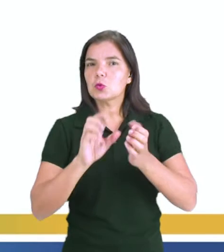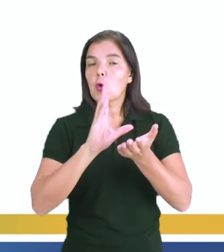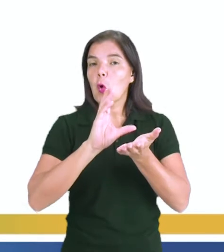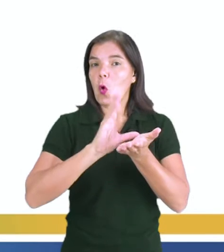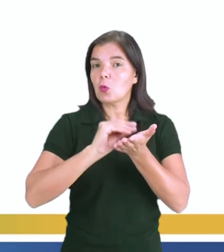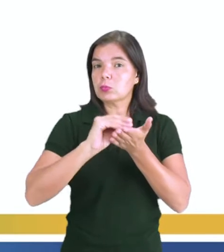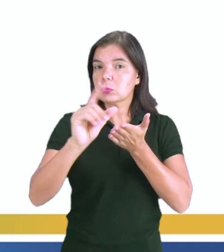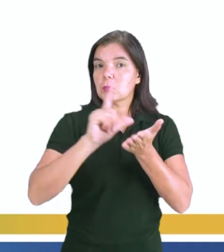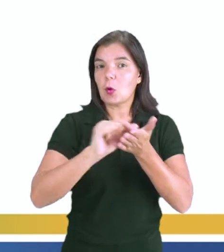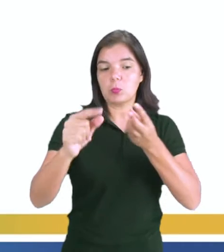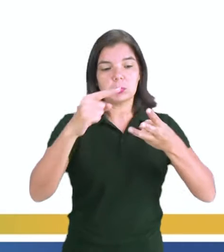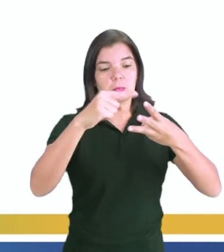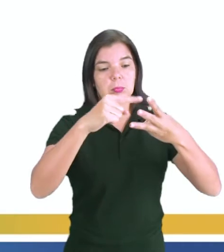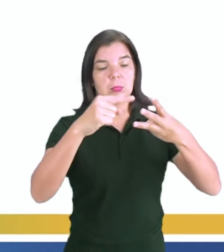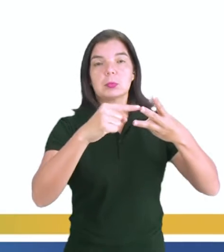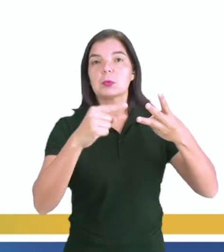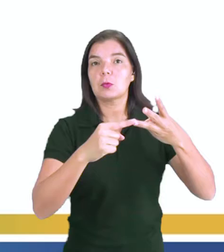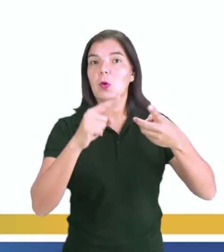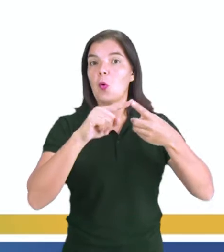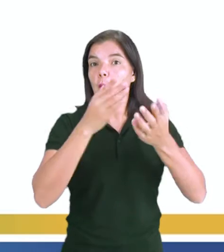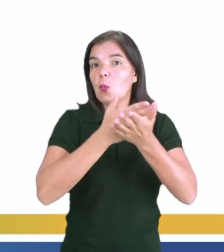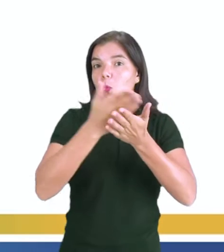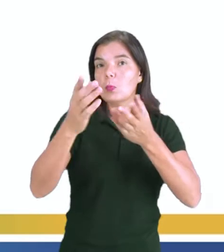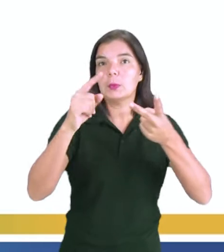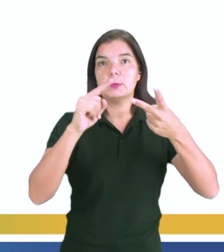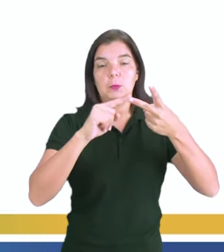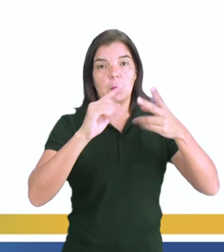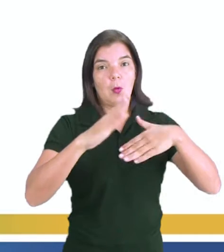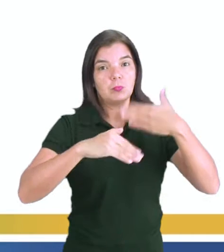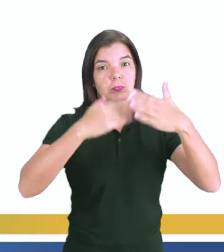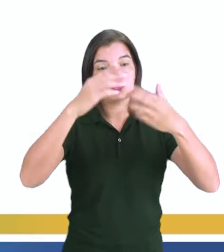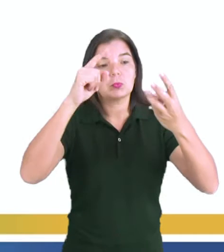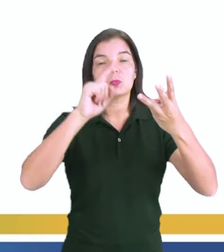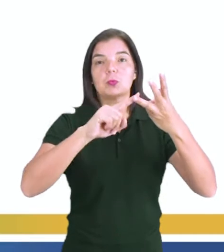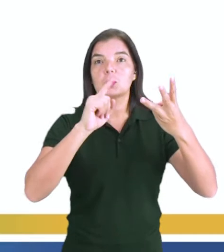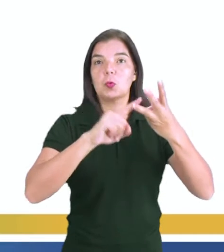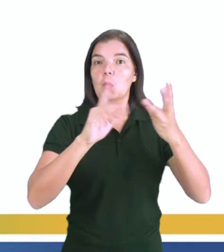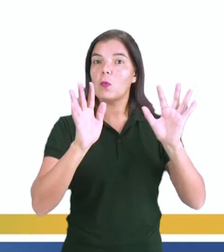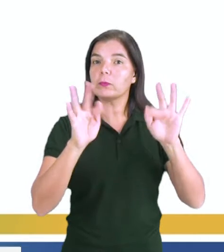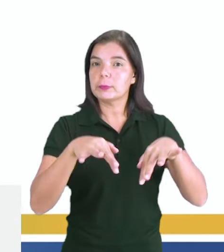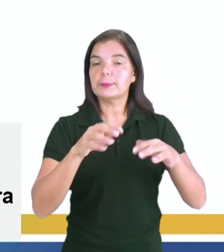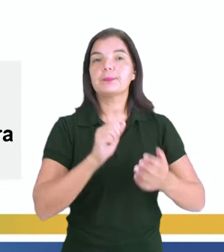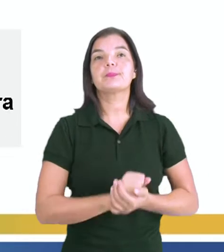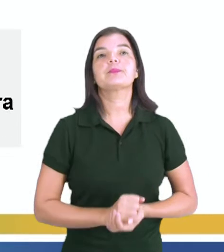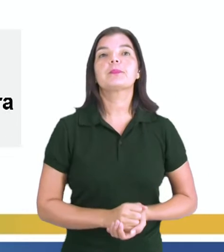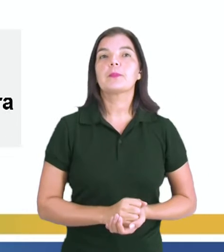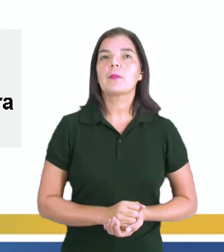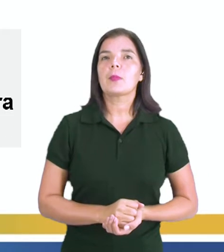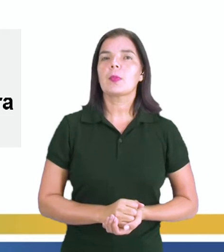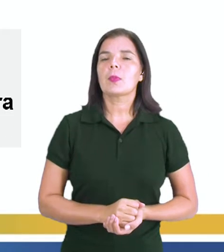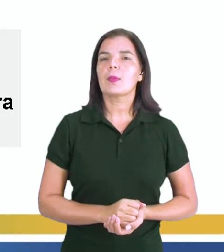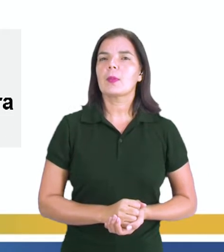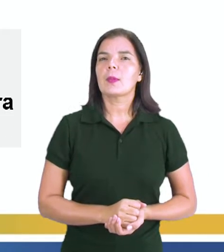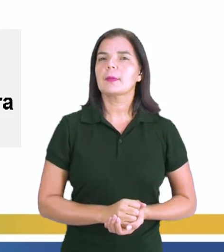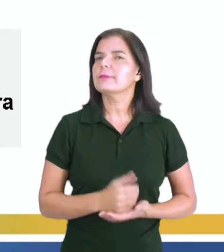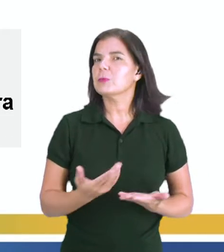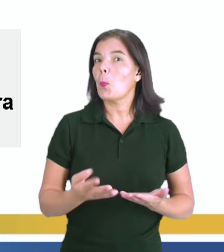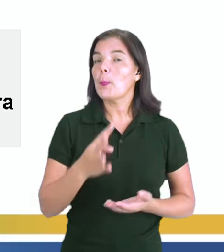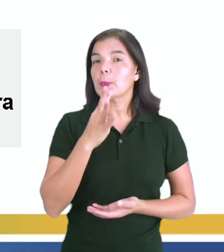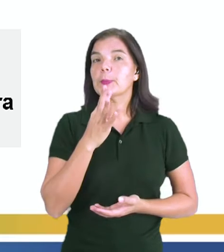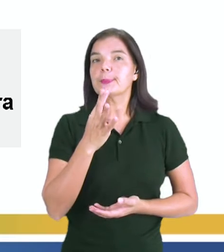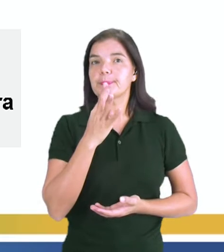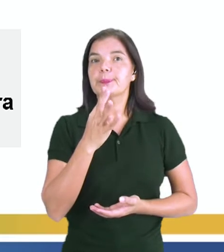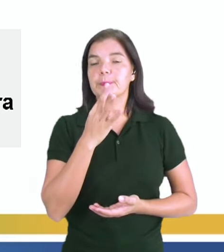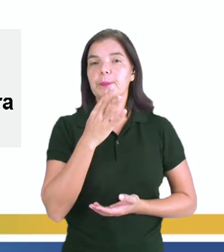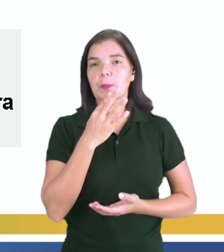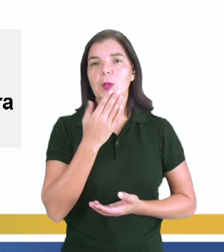deve ter, então, 3 partes: introdução, desenvolvimento e conclusão. Então, vamos